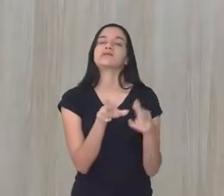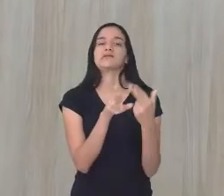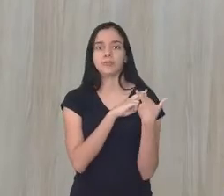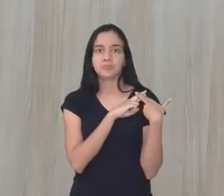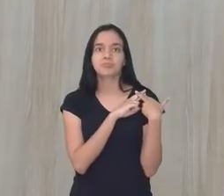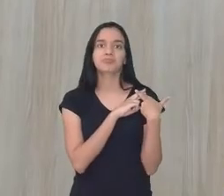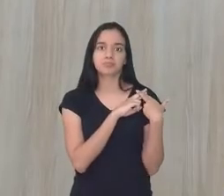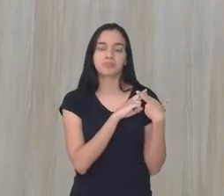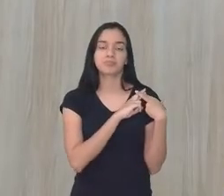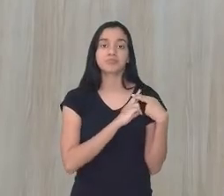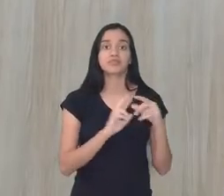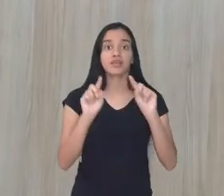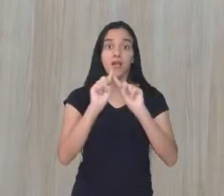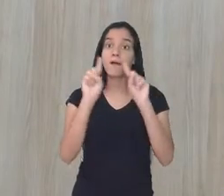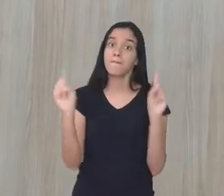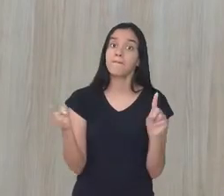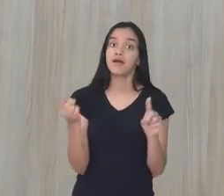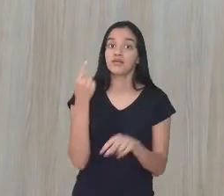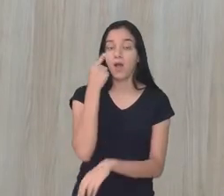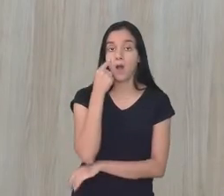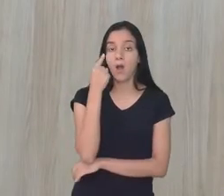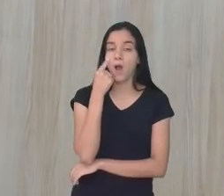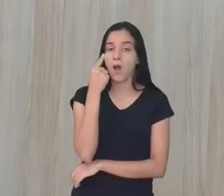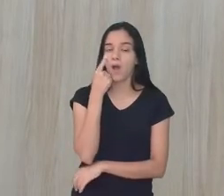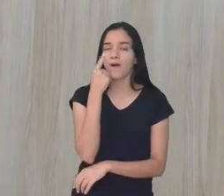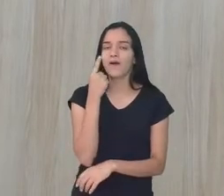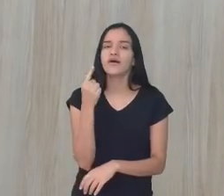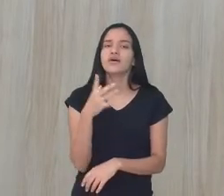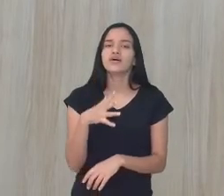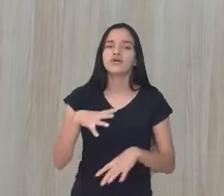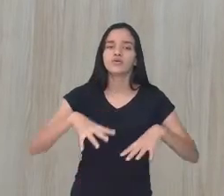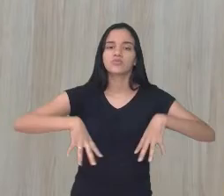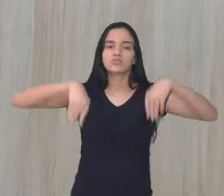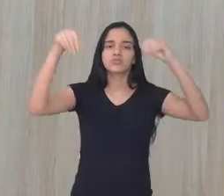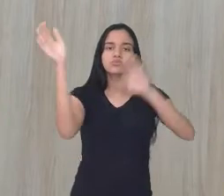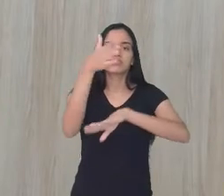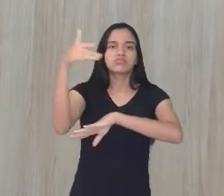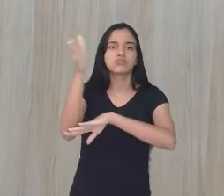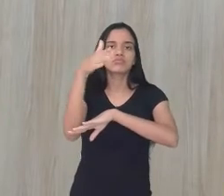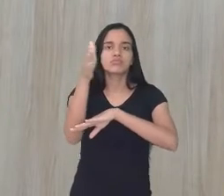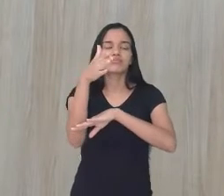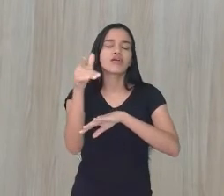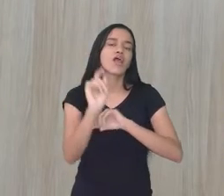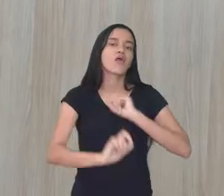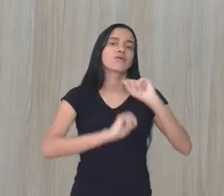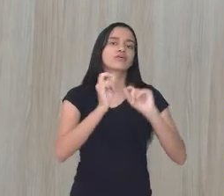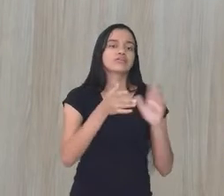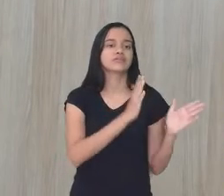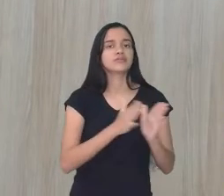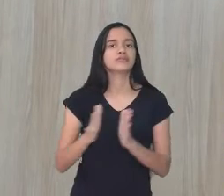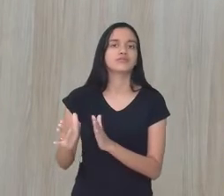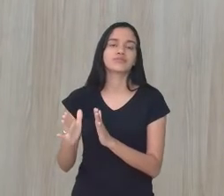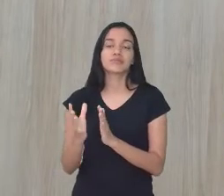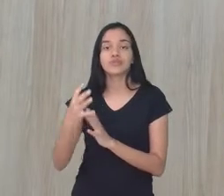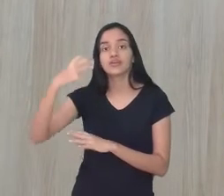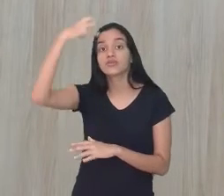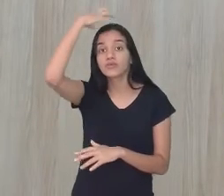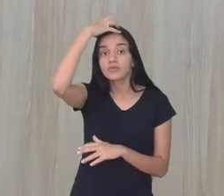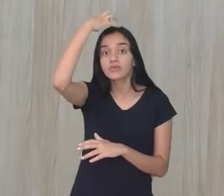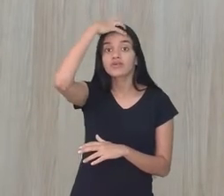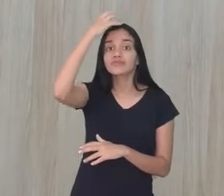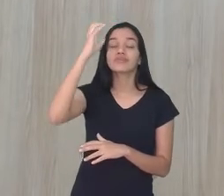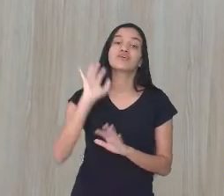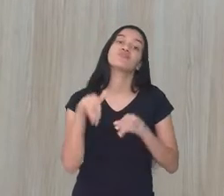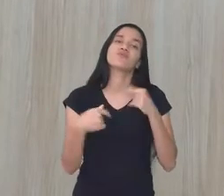Responsa. Mas veja que o império dele, a gente vai entender, né? Que esse processo aí do império dele foi um